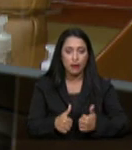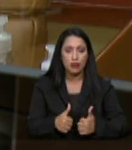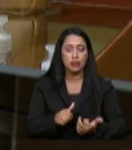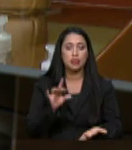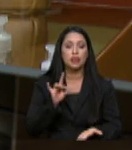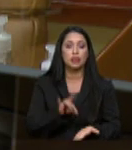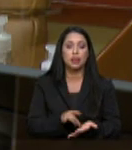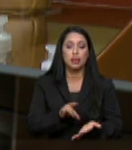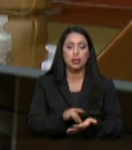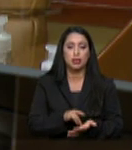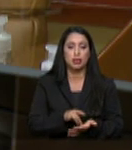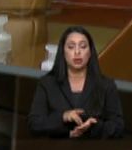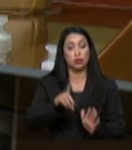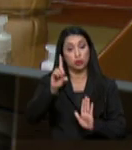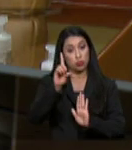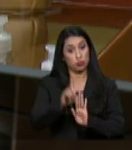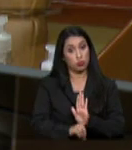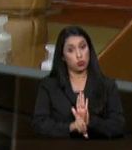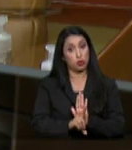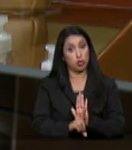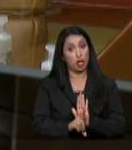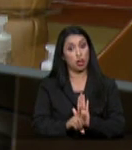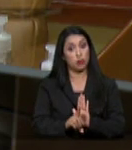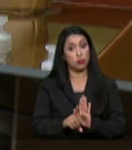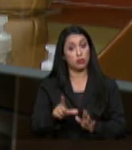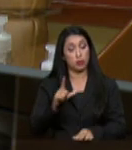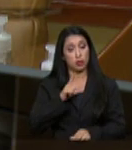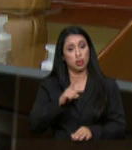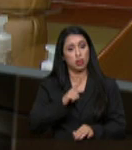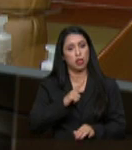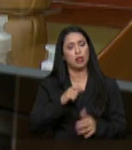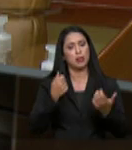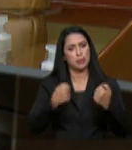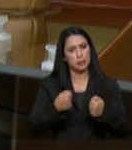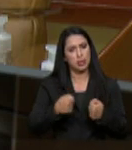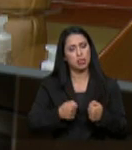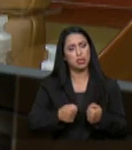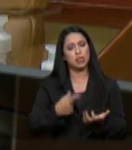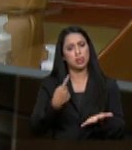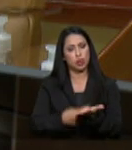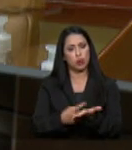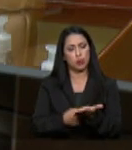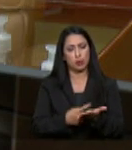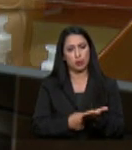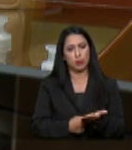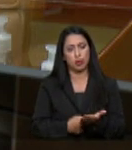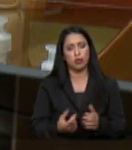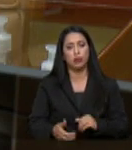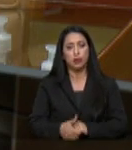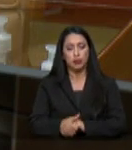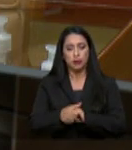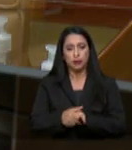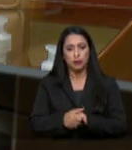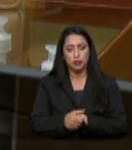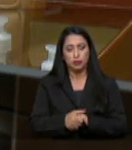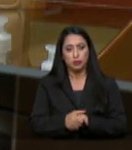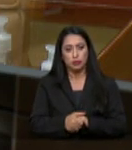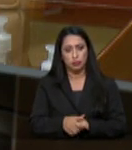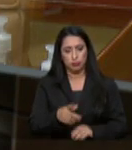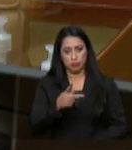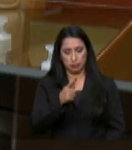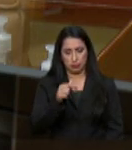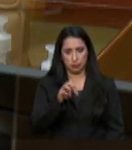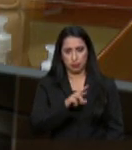e o aperto do direito naquilo que ele prescreve que precisa de ser cumprido cumprimentar as senhora